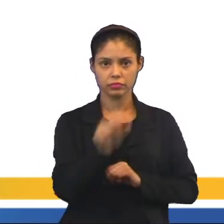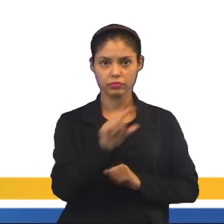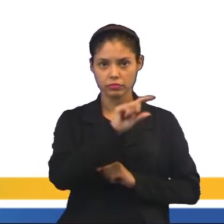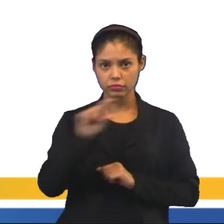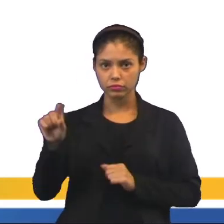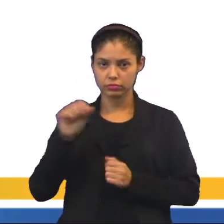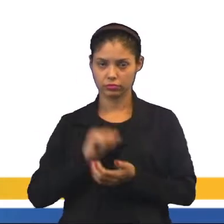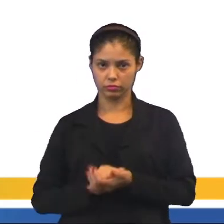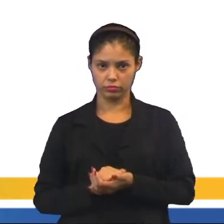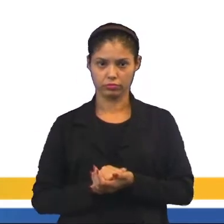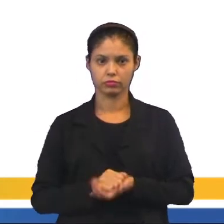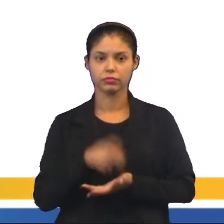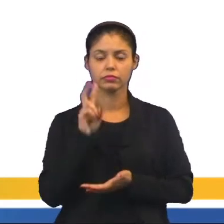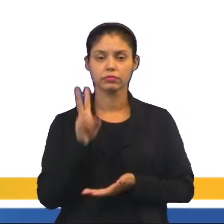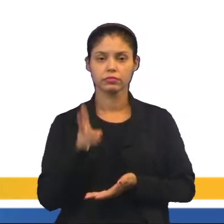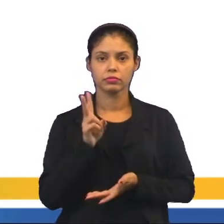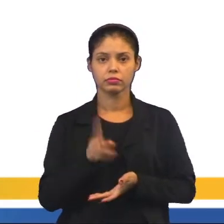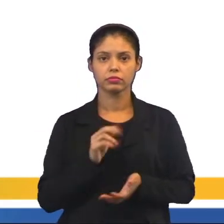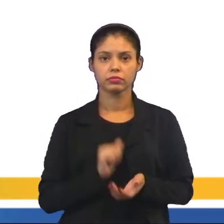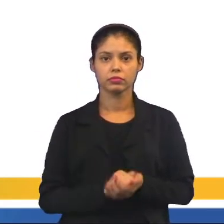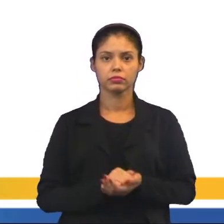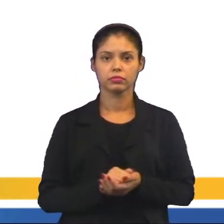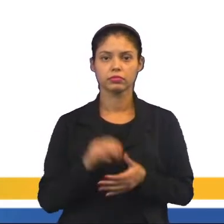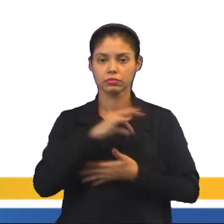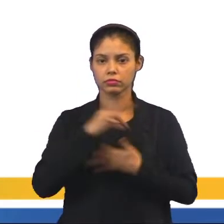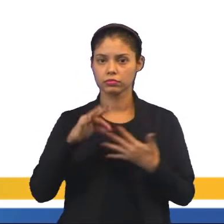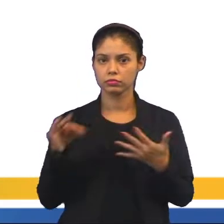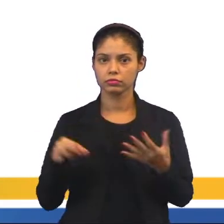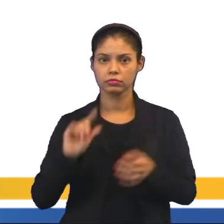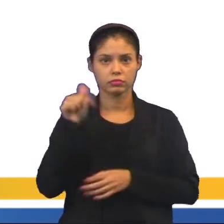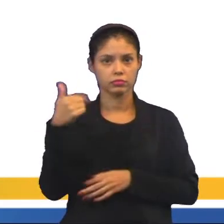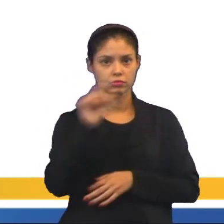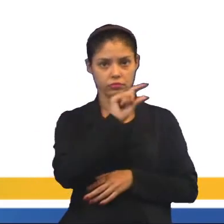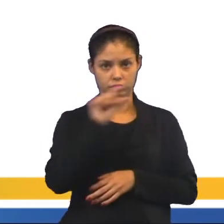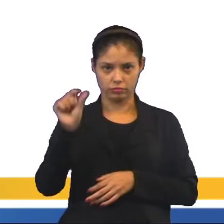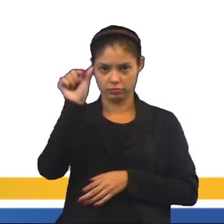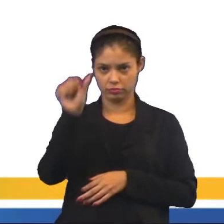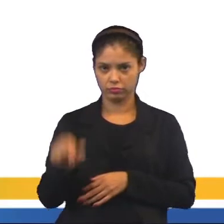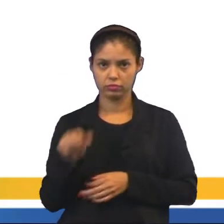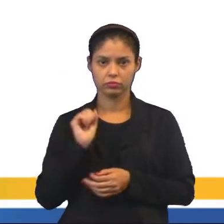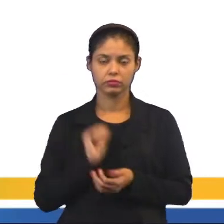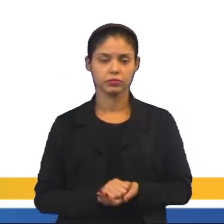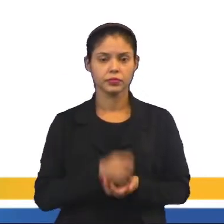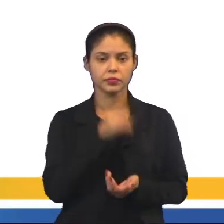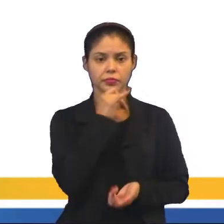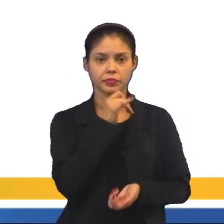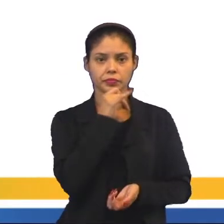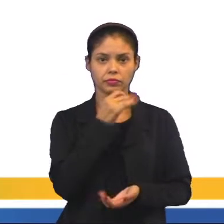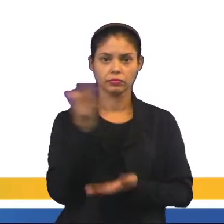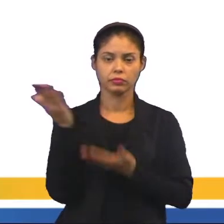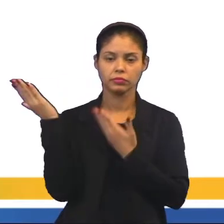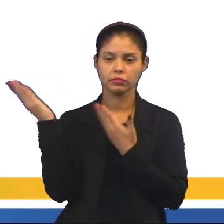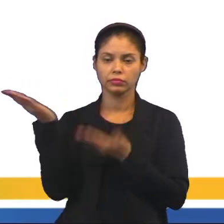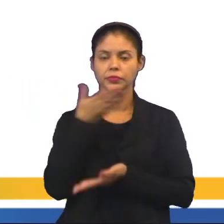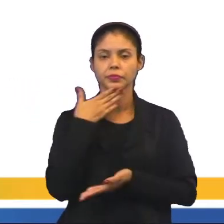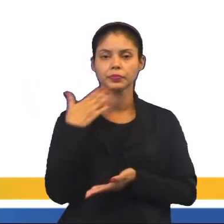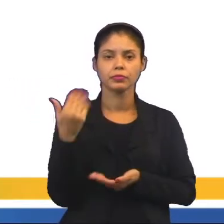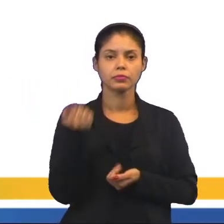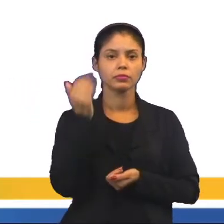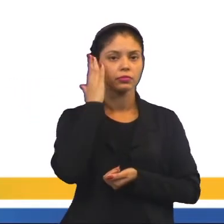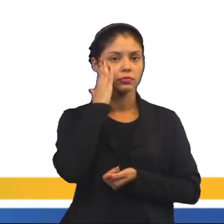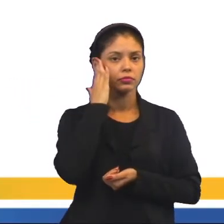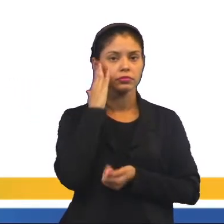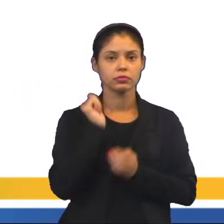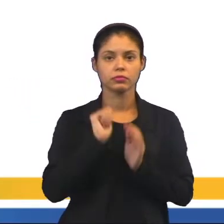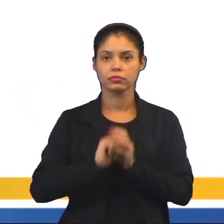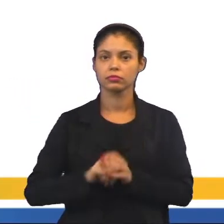outra, pelos mesmos elementos da outra linha. Vejamos um exemplo para melhor